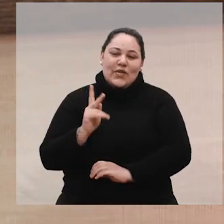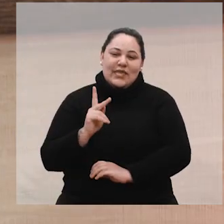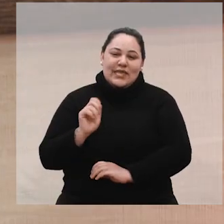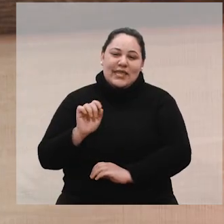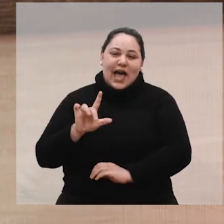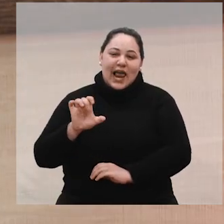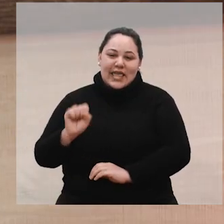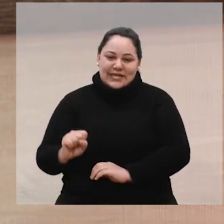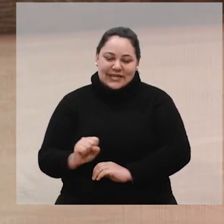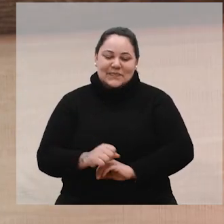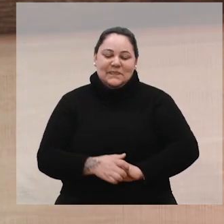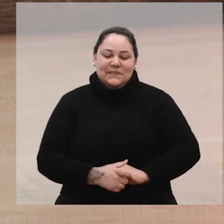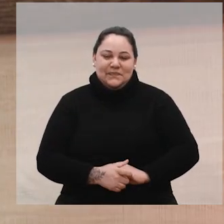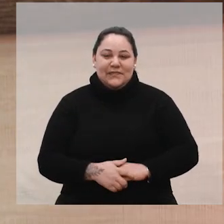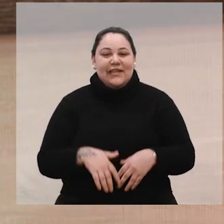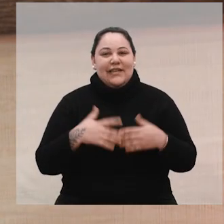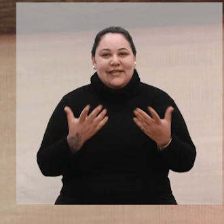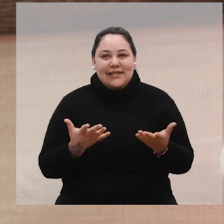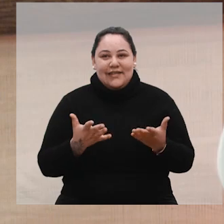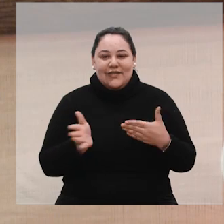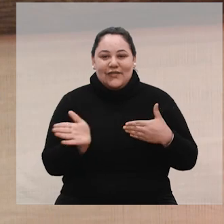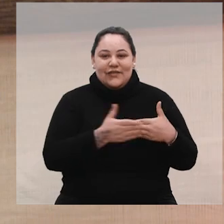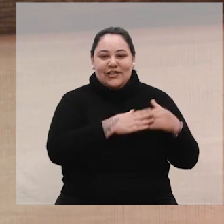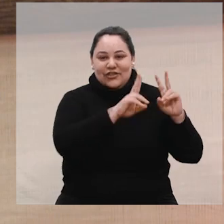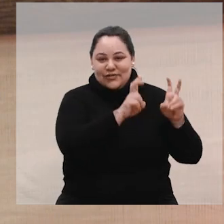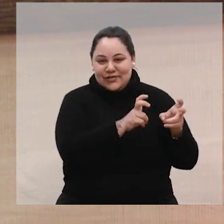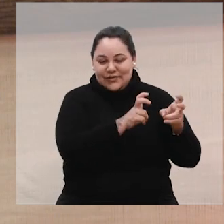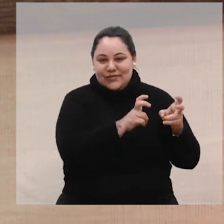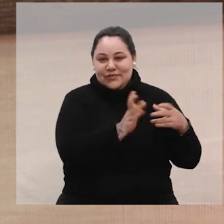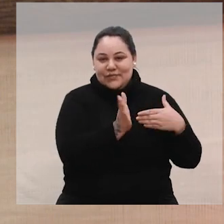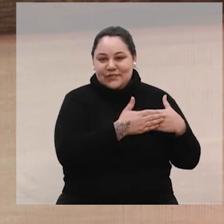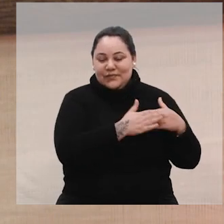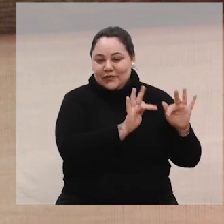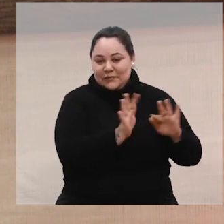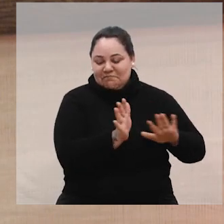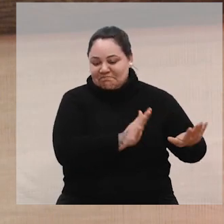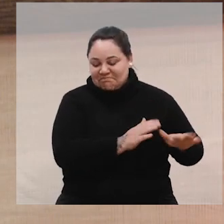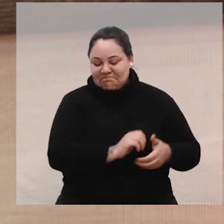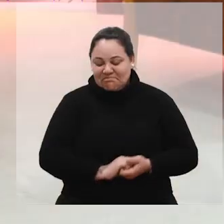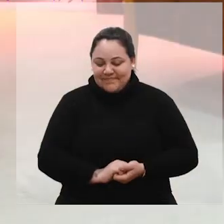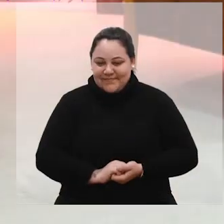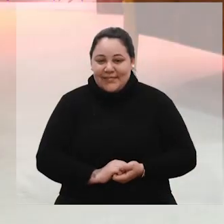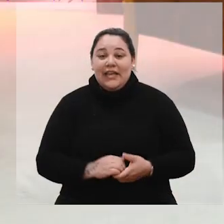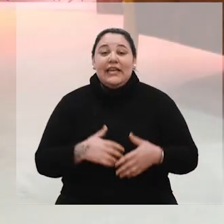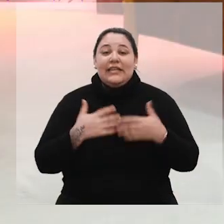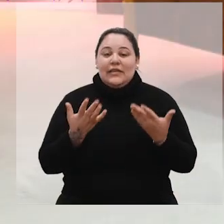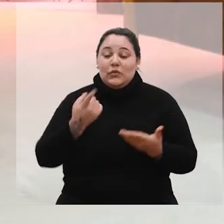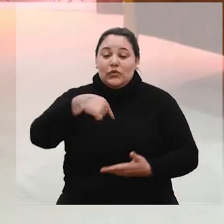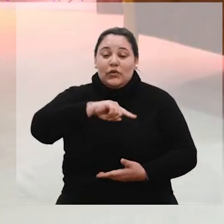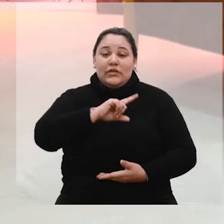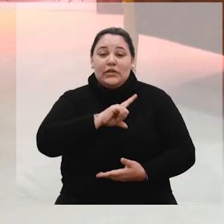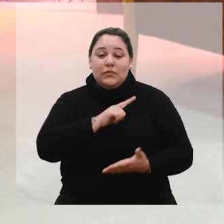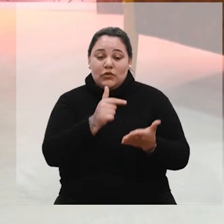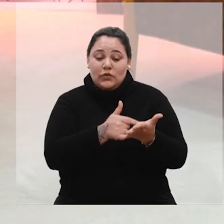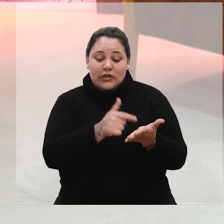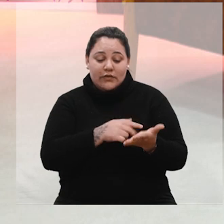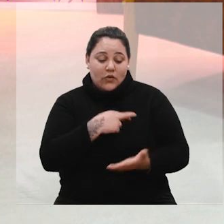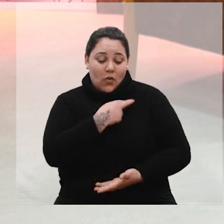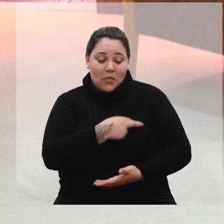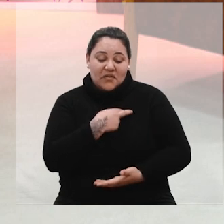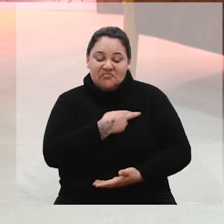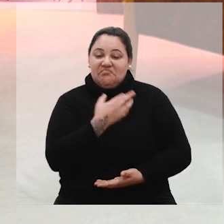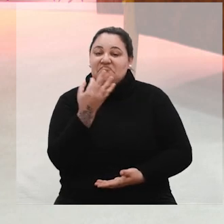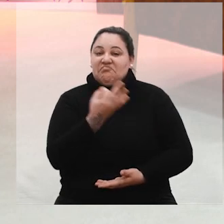comunicação era o jornalista Thales Armiliato. Então, fechando esse parêntese, Morgana, nós temos aqui um